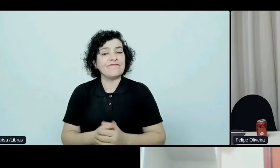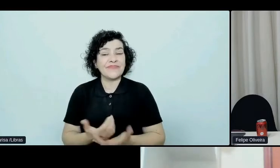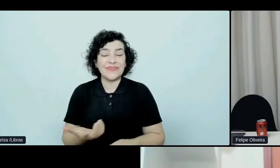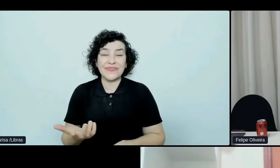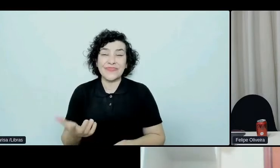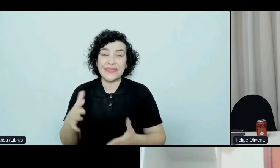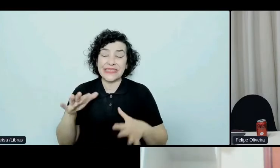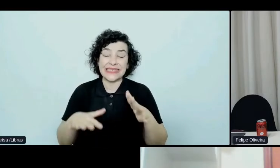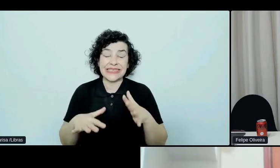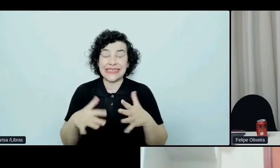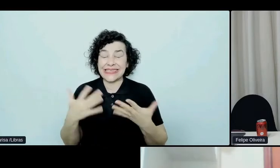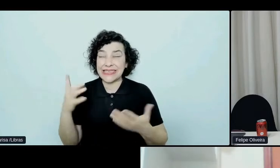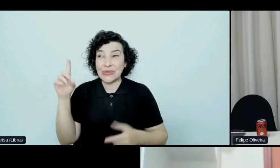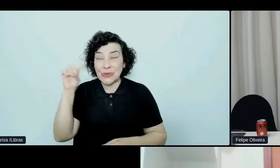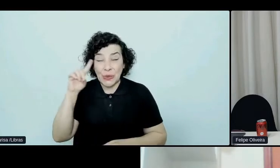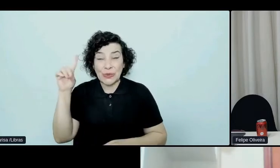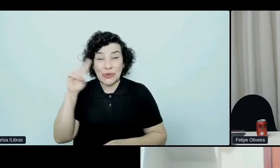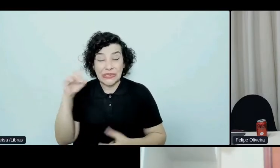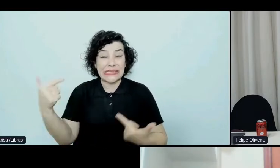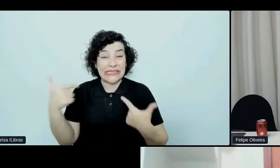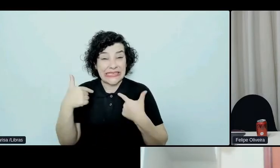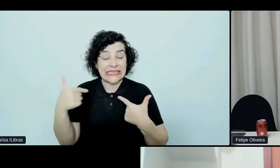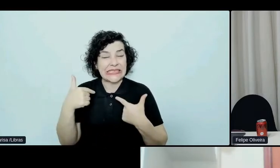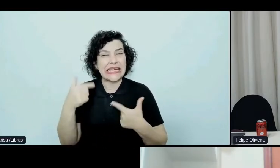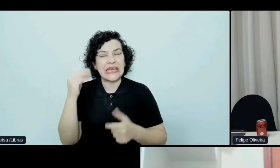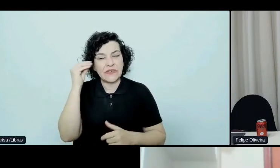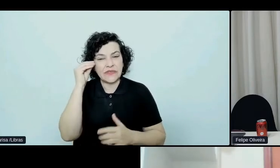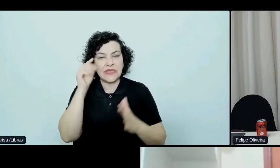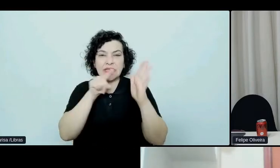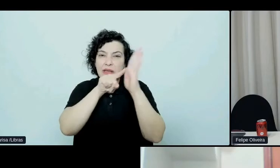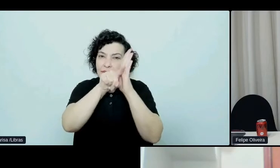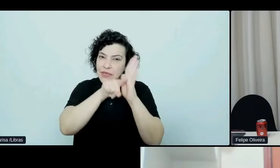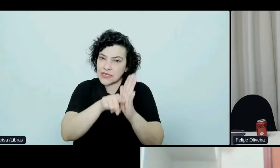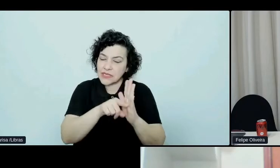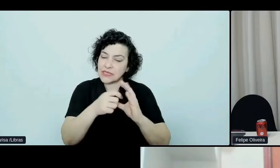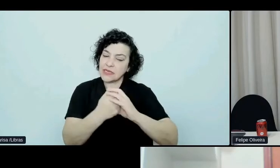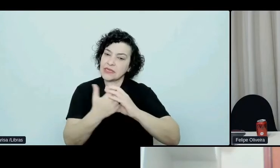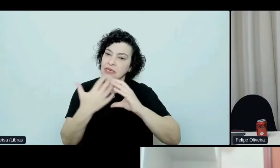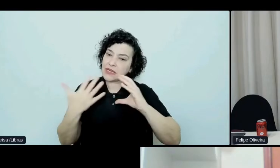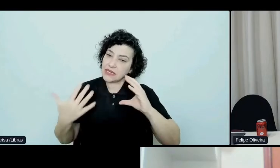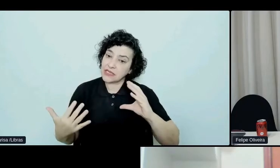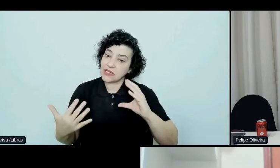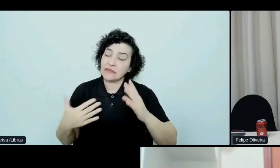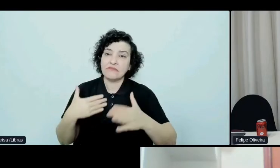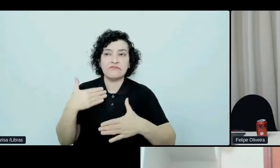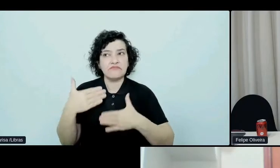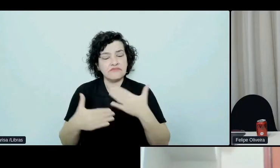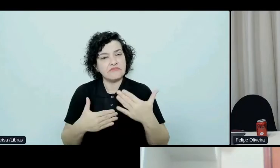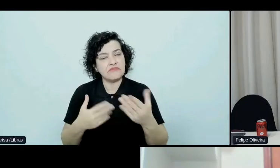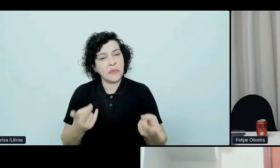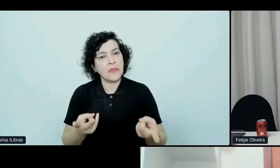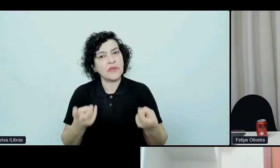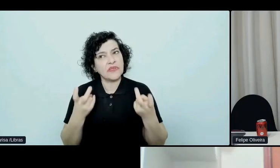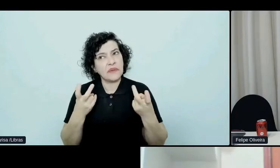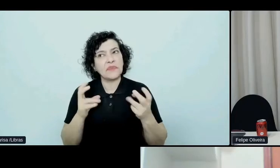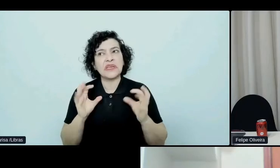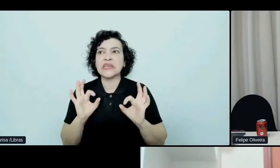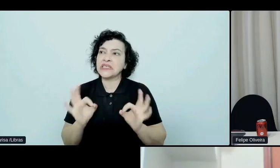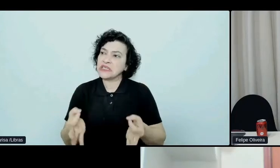eu pesquisava muito sobre isso porque eu sempre fui a pessoa estranha, esquisita, que todo